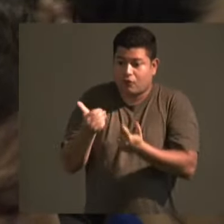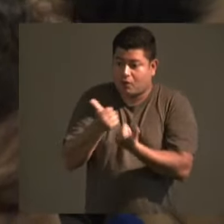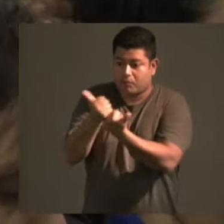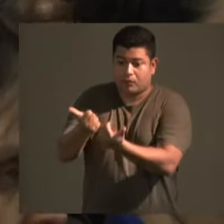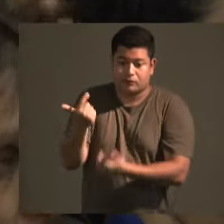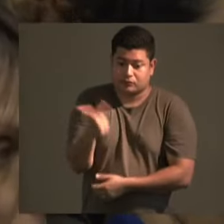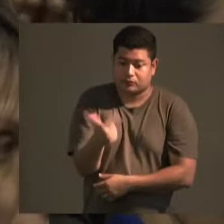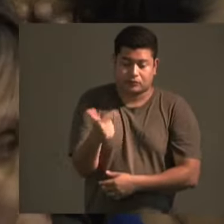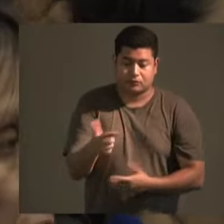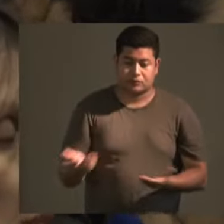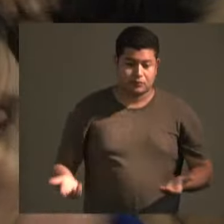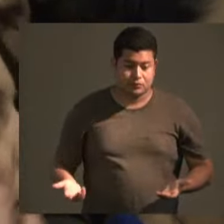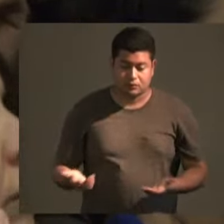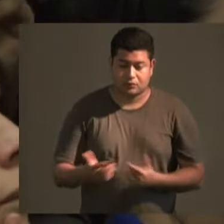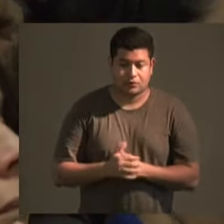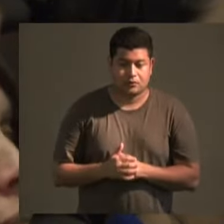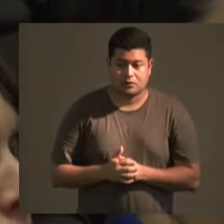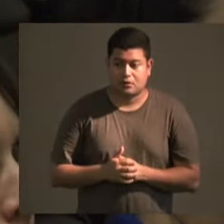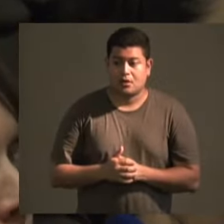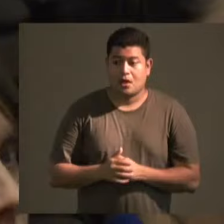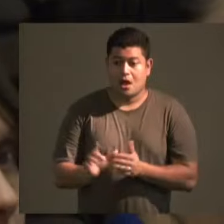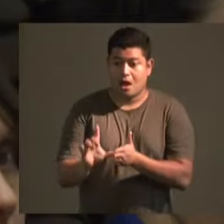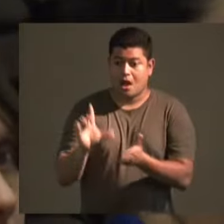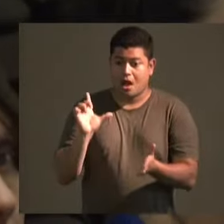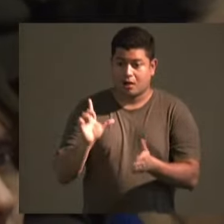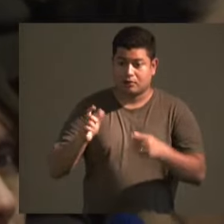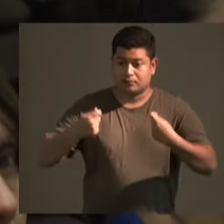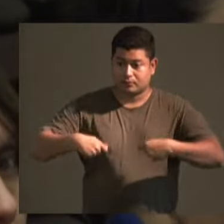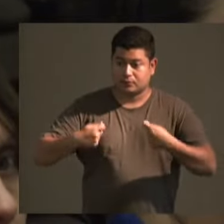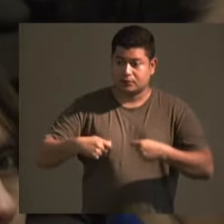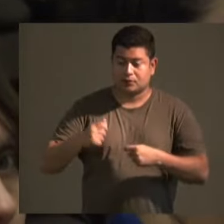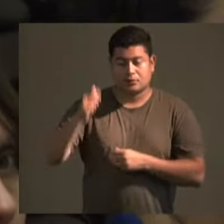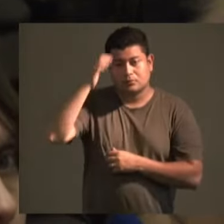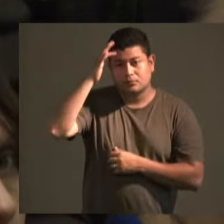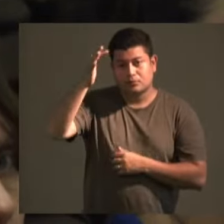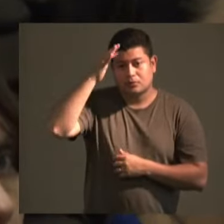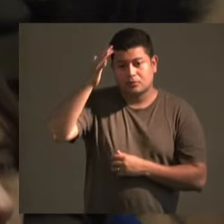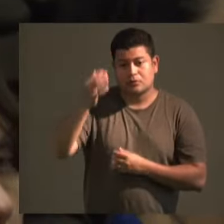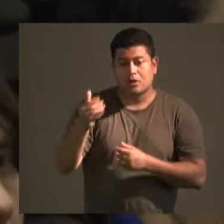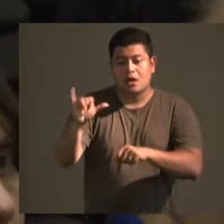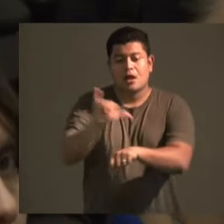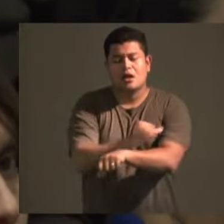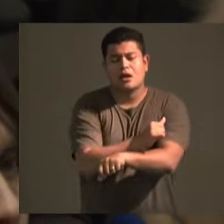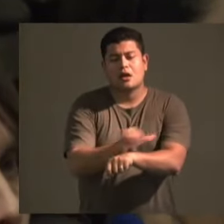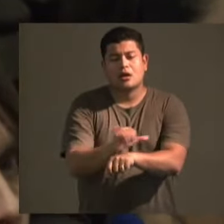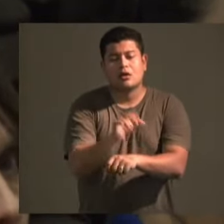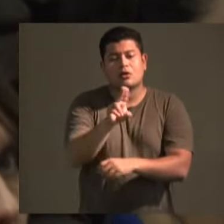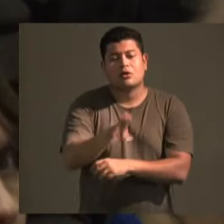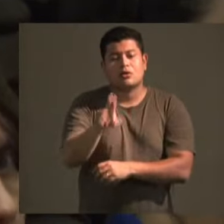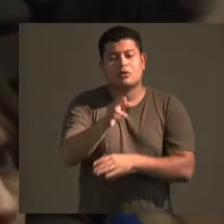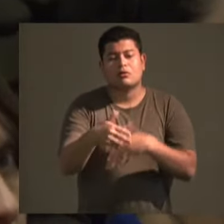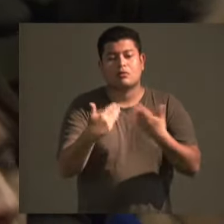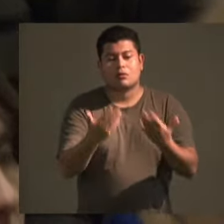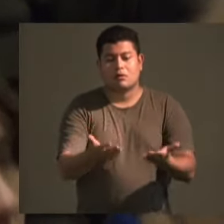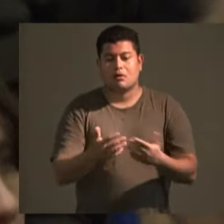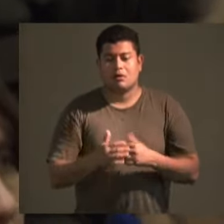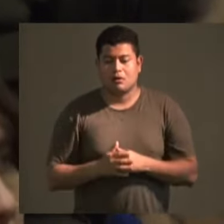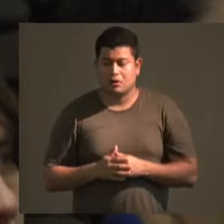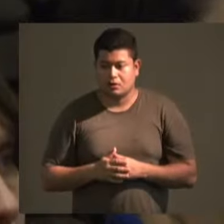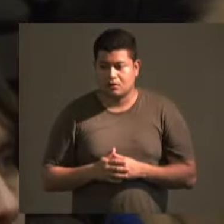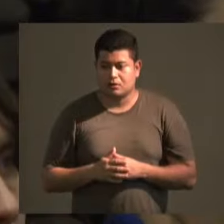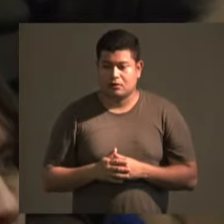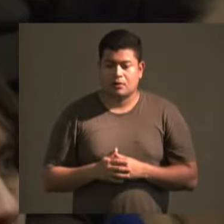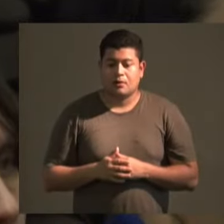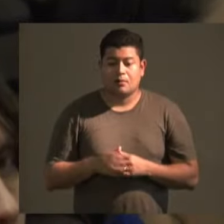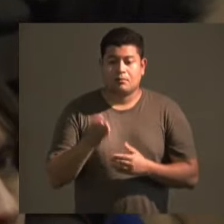gente era invisibilizado. Né? Então, eu penso que temos que criar estratégia hoje para a sua ascensão ao trabalho, e assim